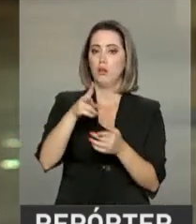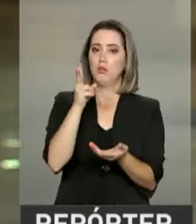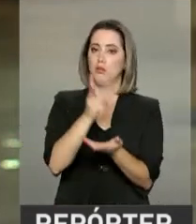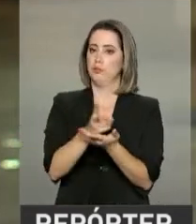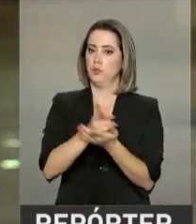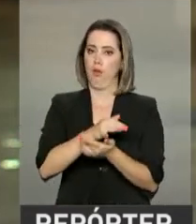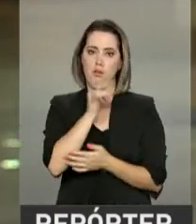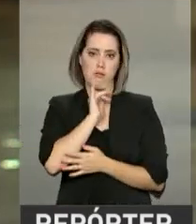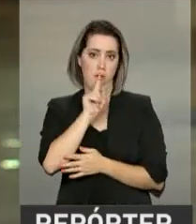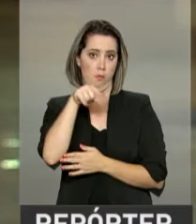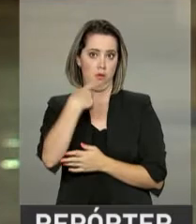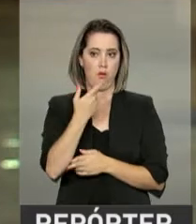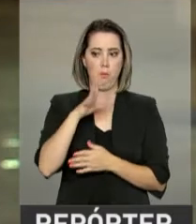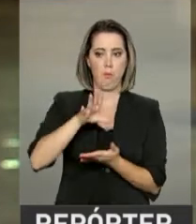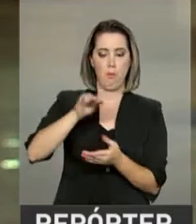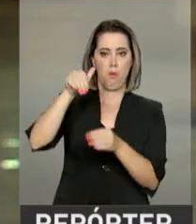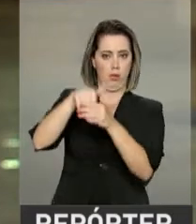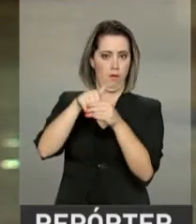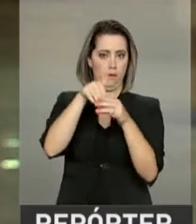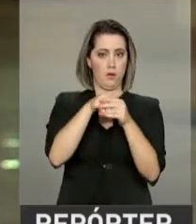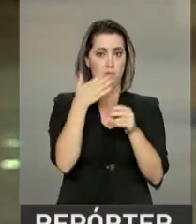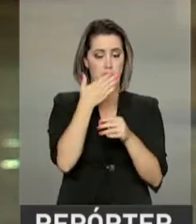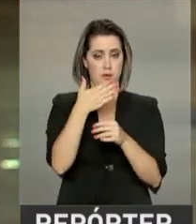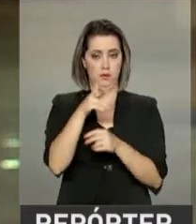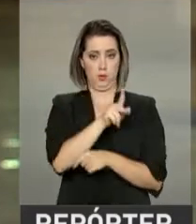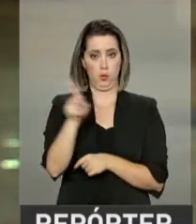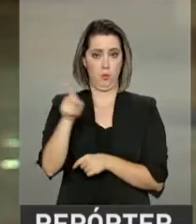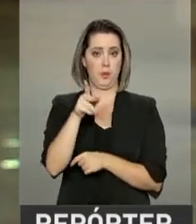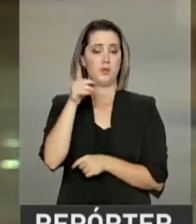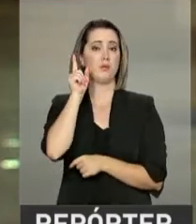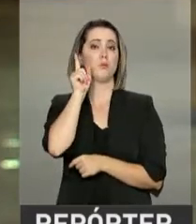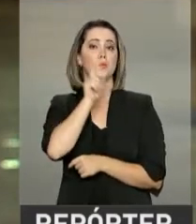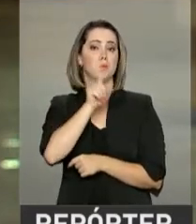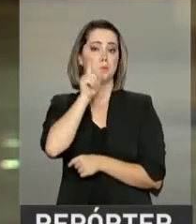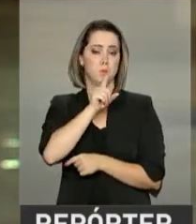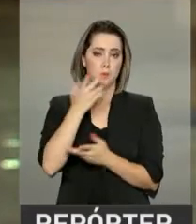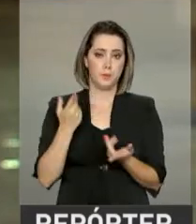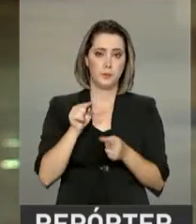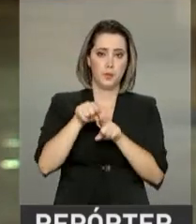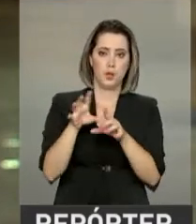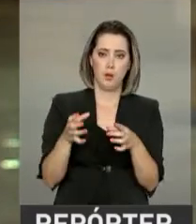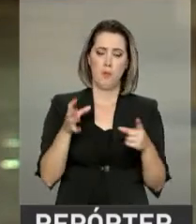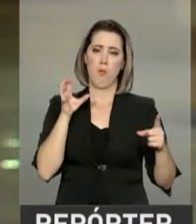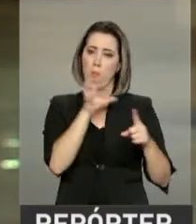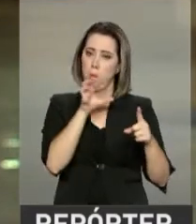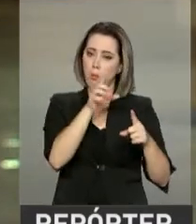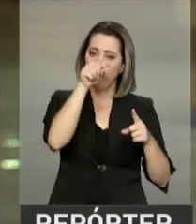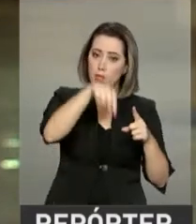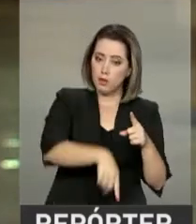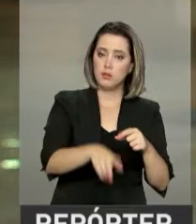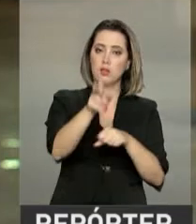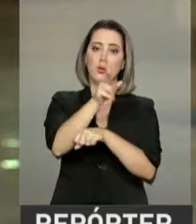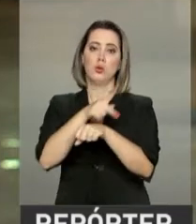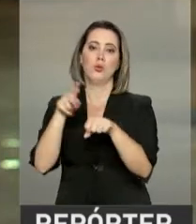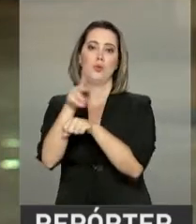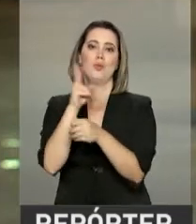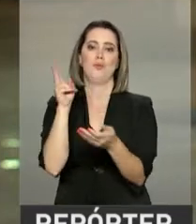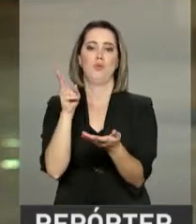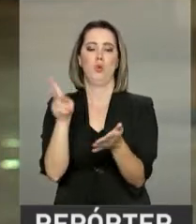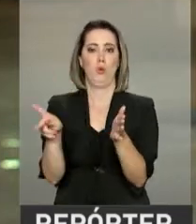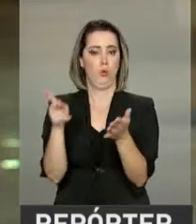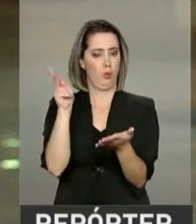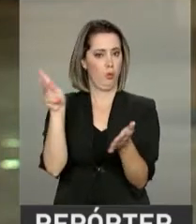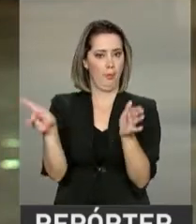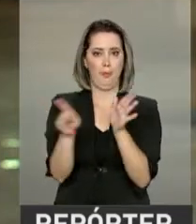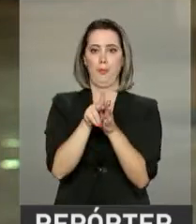estados unidos depois da eleição de donald trump e também com possíveis choques internos com a crise financeira enfrentada por